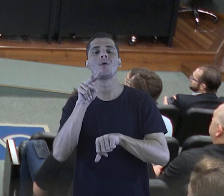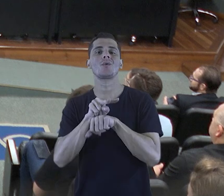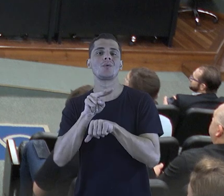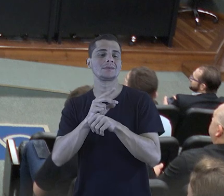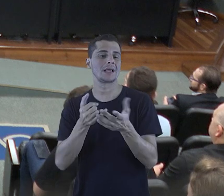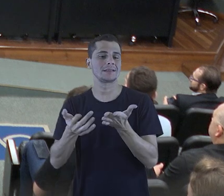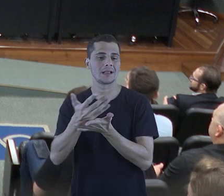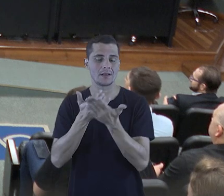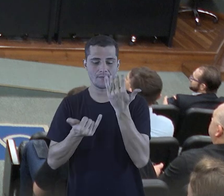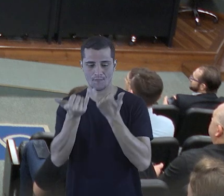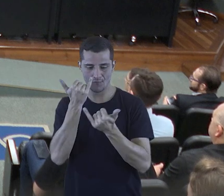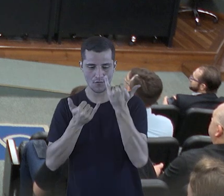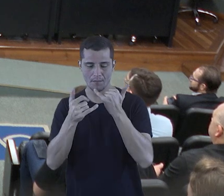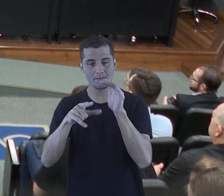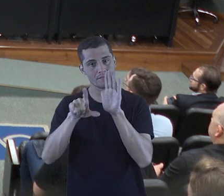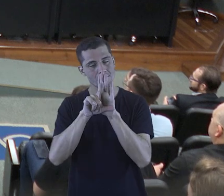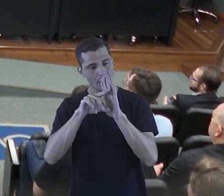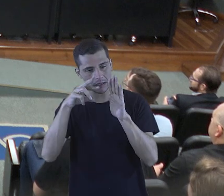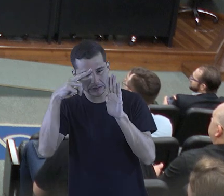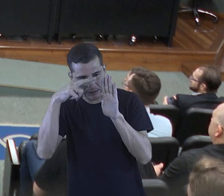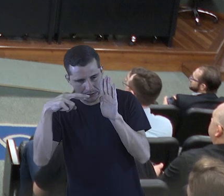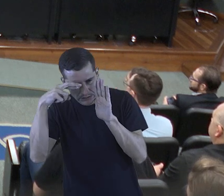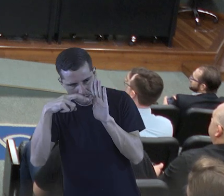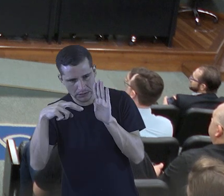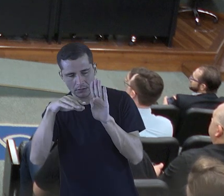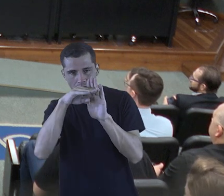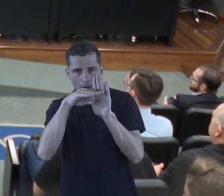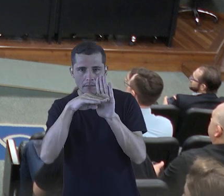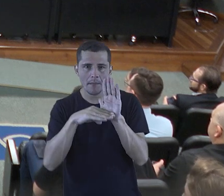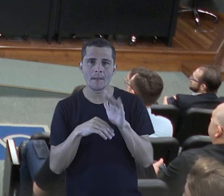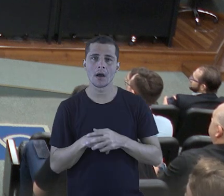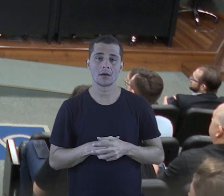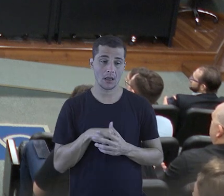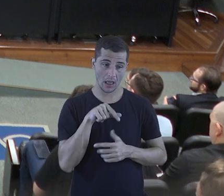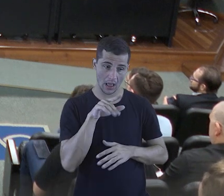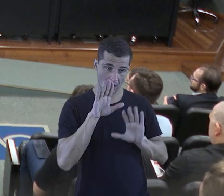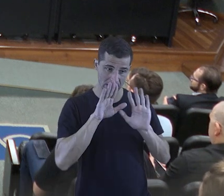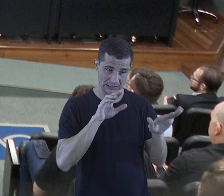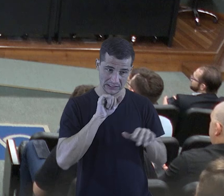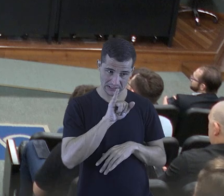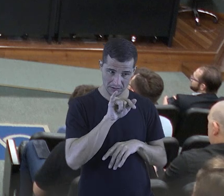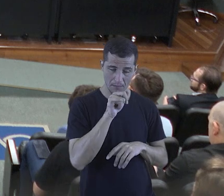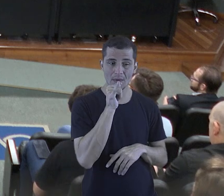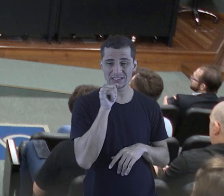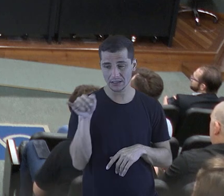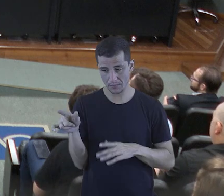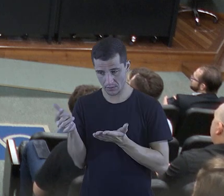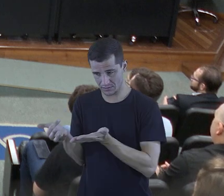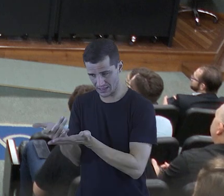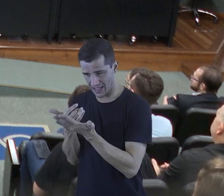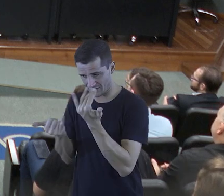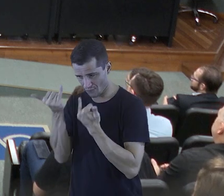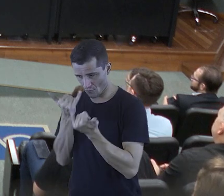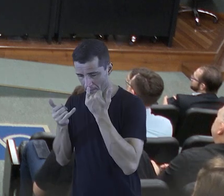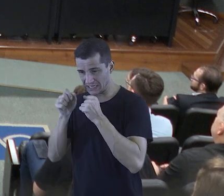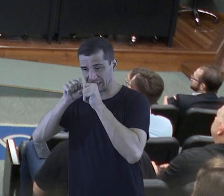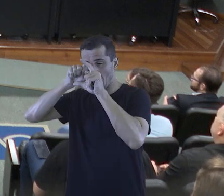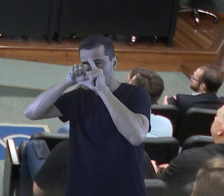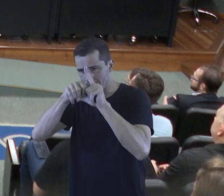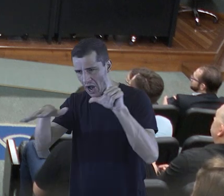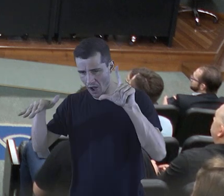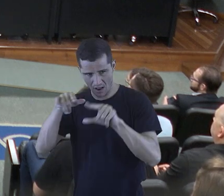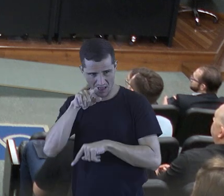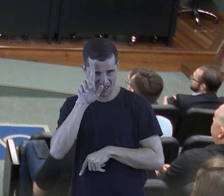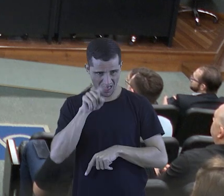tudo aquilo que acontece ou que vazar da Assembleia? Não. Pelo contrário, a Lucélia não tem responsabilidade